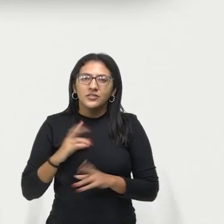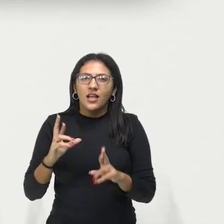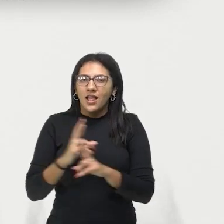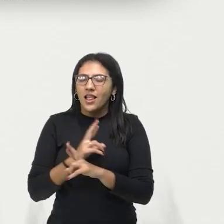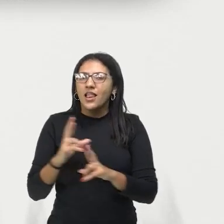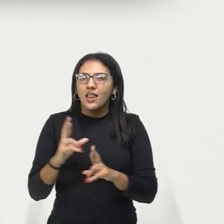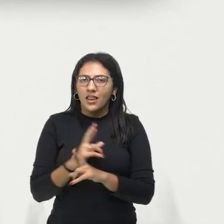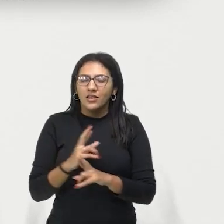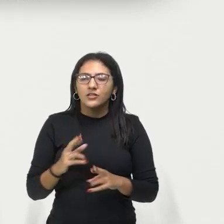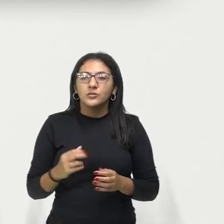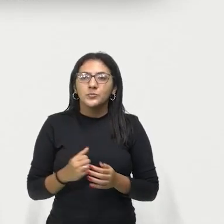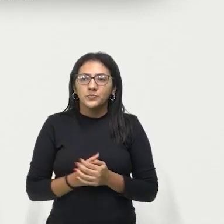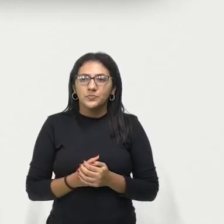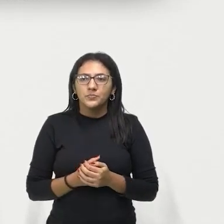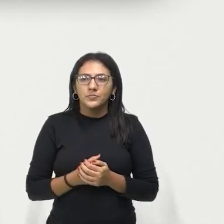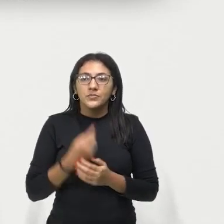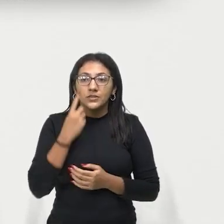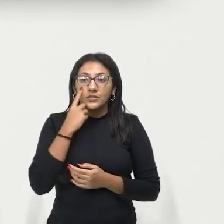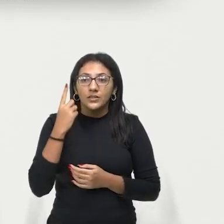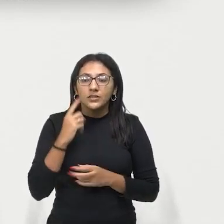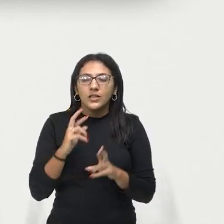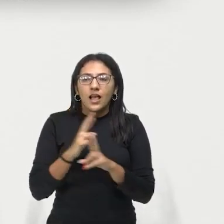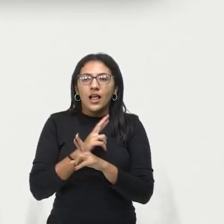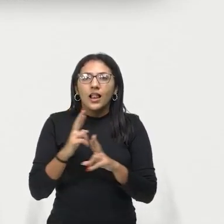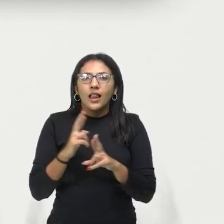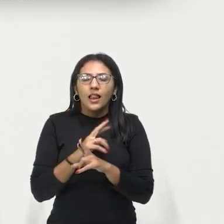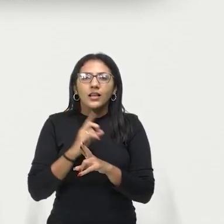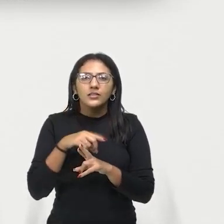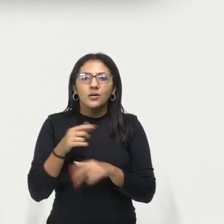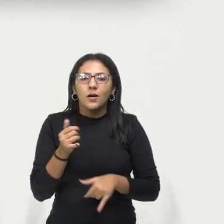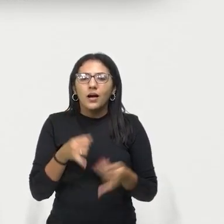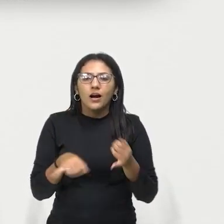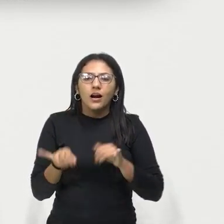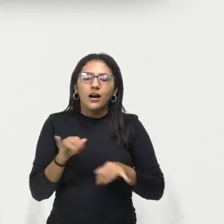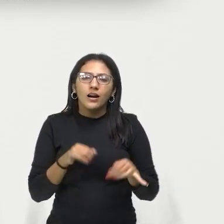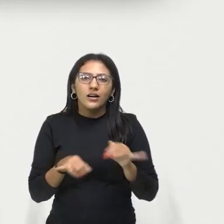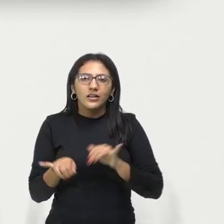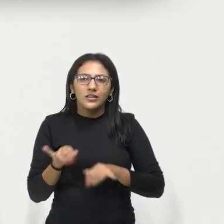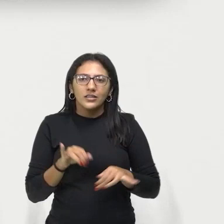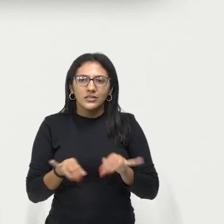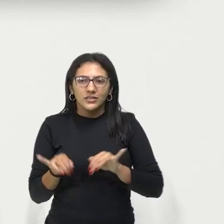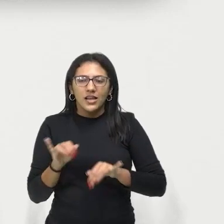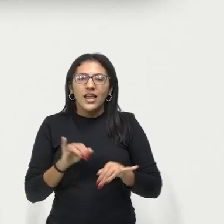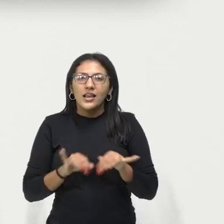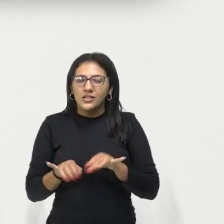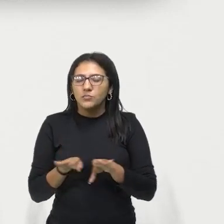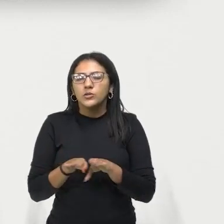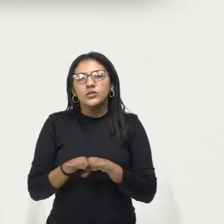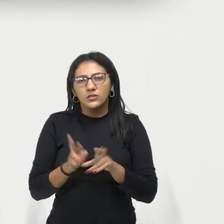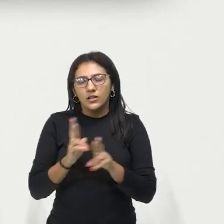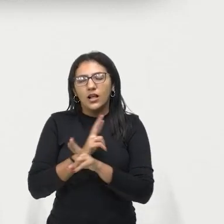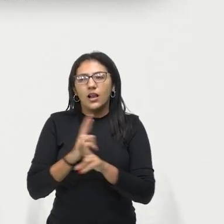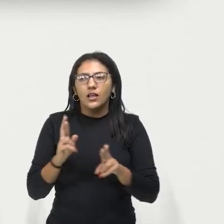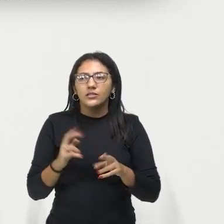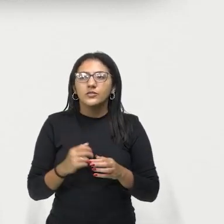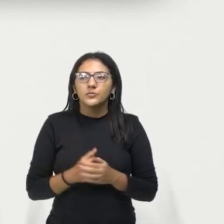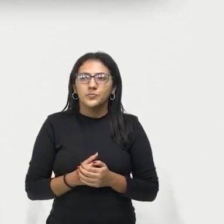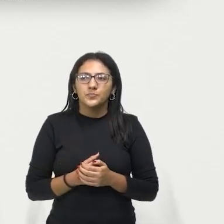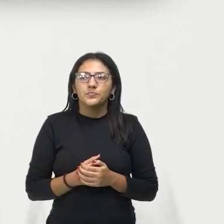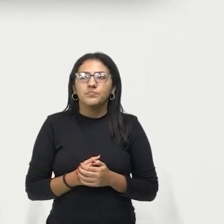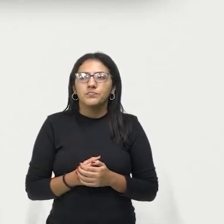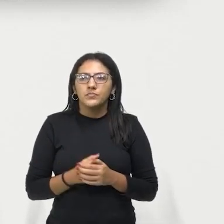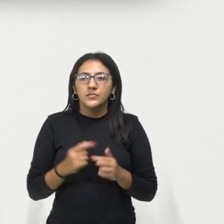de ferramentas. Então tem a imagem de uma empresa que fabrica elementos para outra empresa. Nesse caso aí é petroquímica, né? A ideia